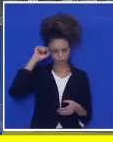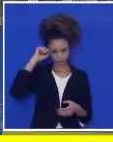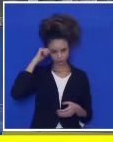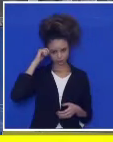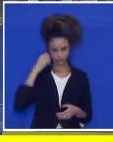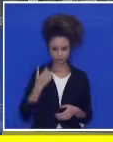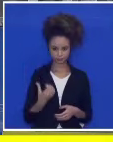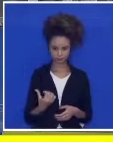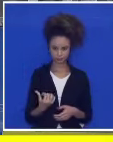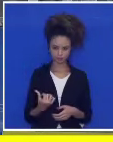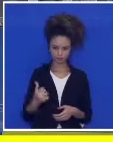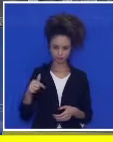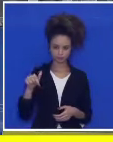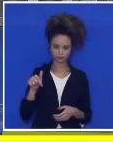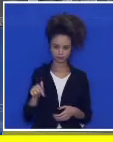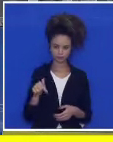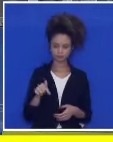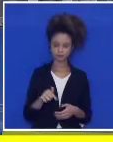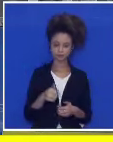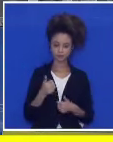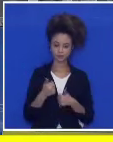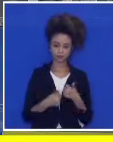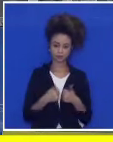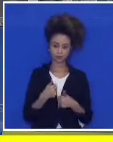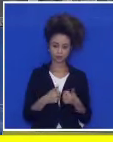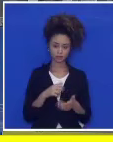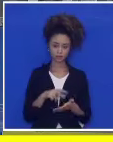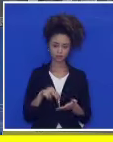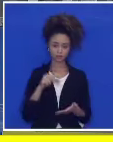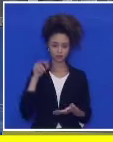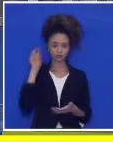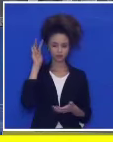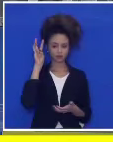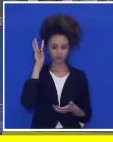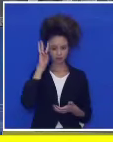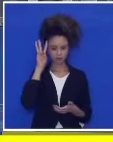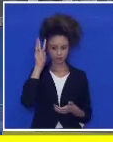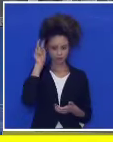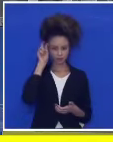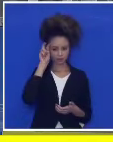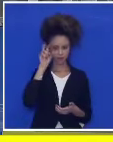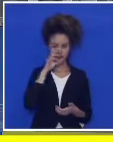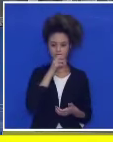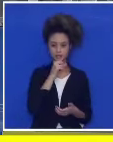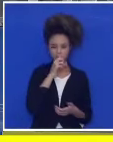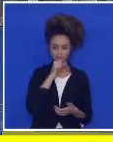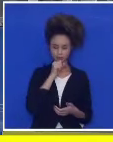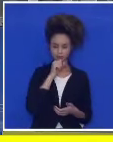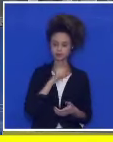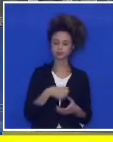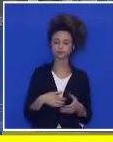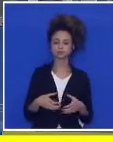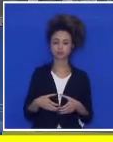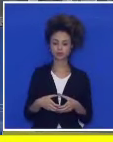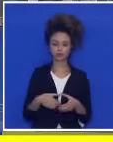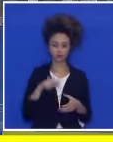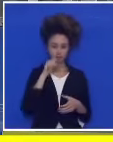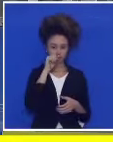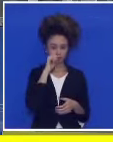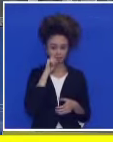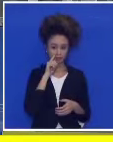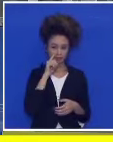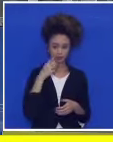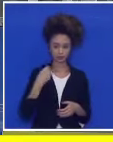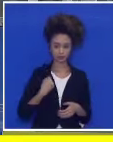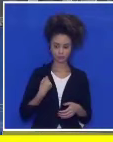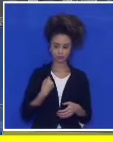Preta, 67. Time Mania com sorteios às terças, quintas e sábados. Bola amarela, número